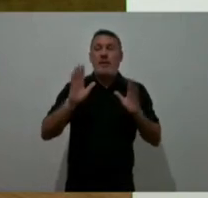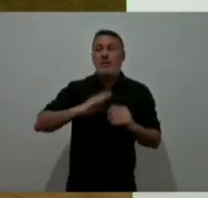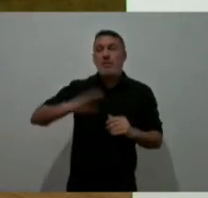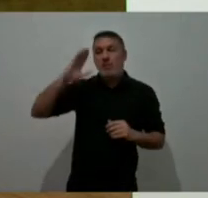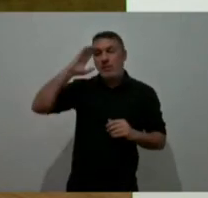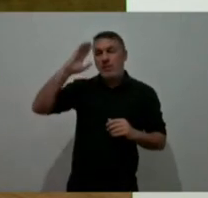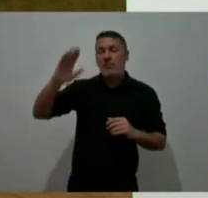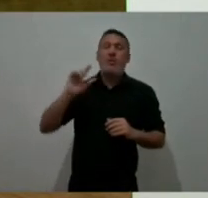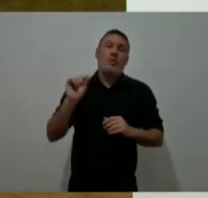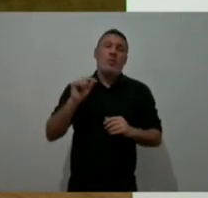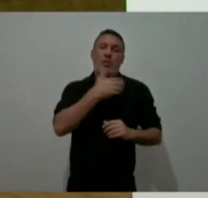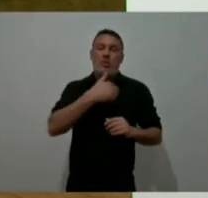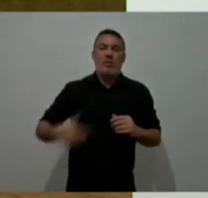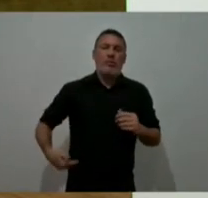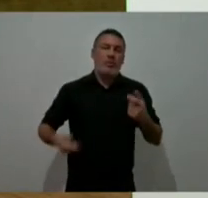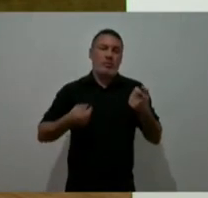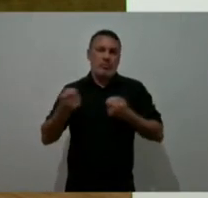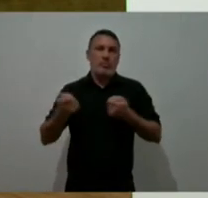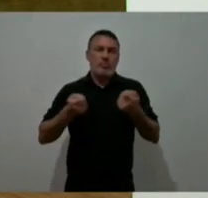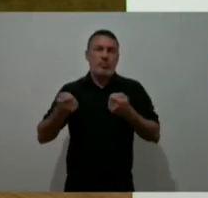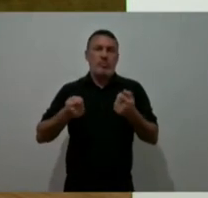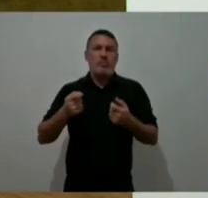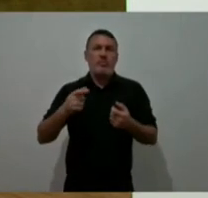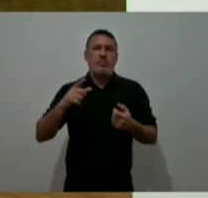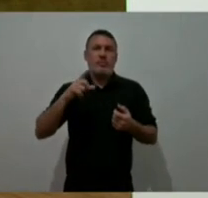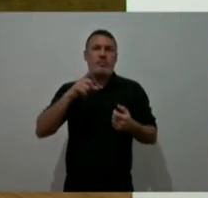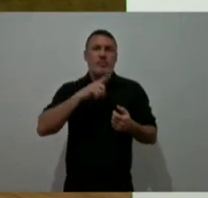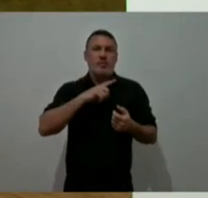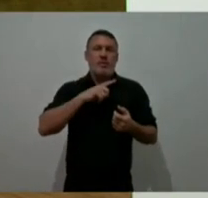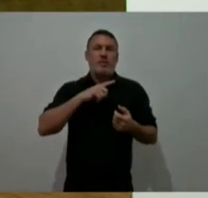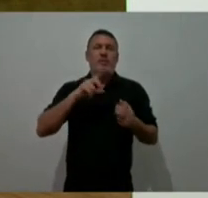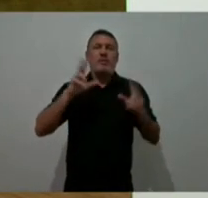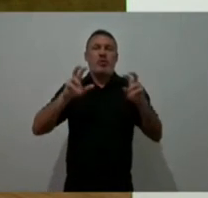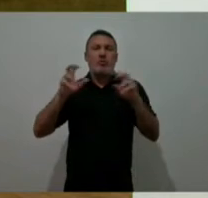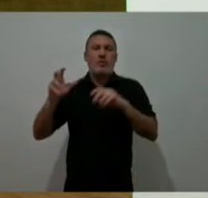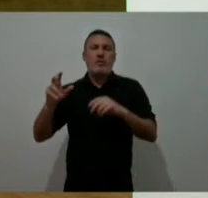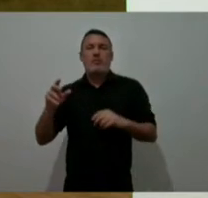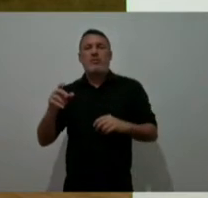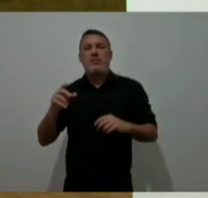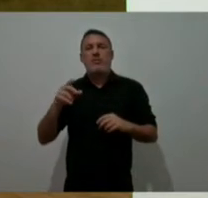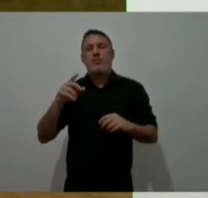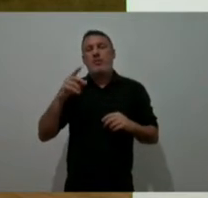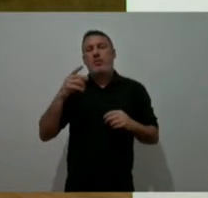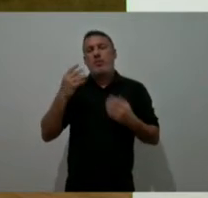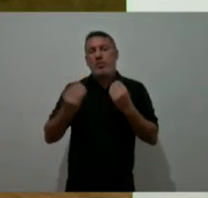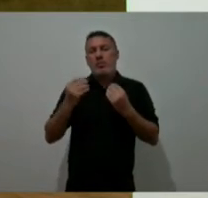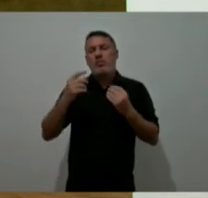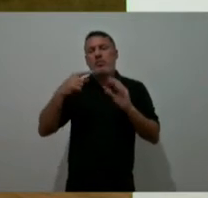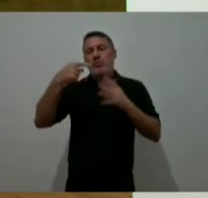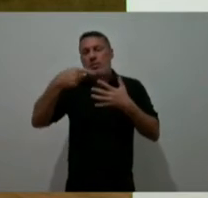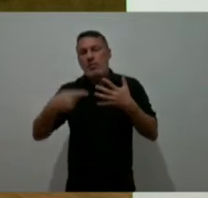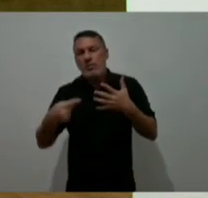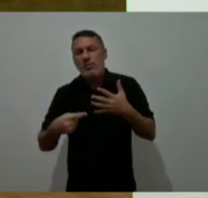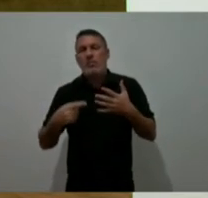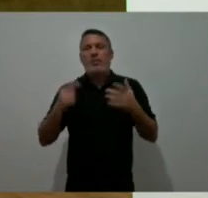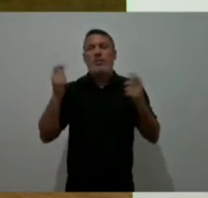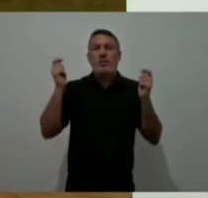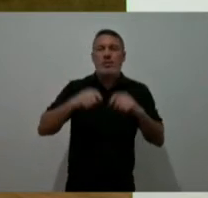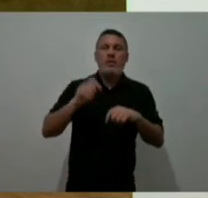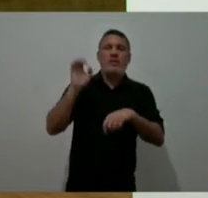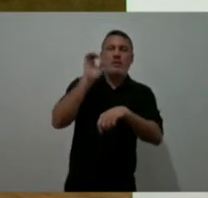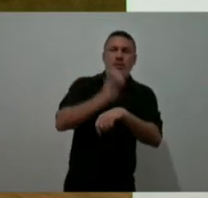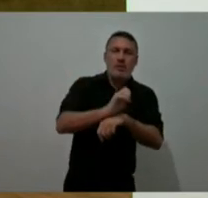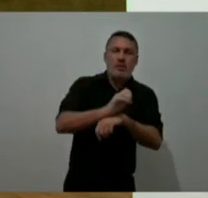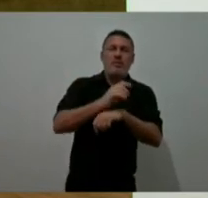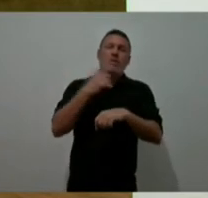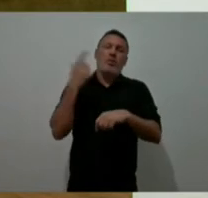governança é que a gente possa ter as condições, governança pública, que a gente tenha as condições de ter um Estado que tenha um bom modelo